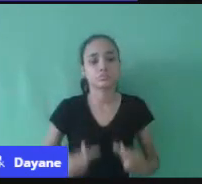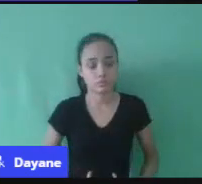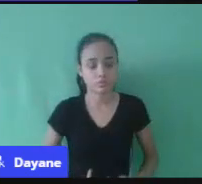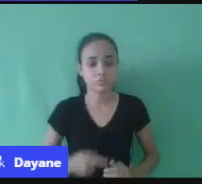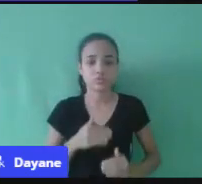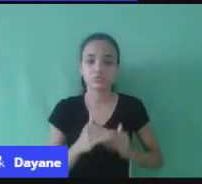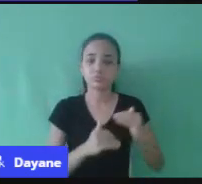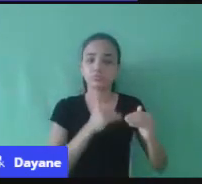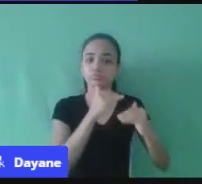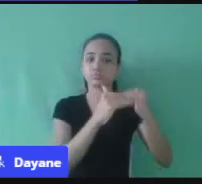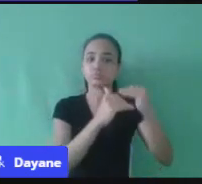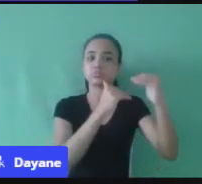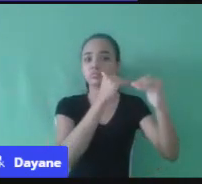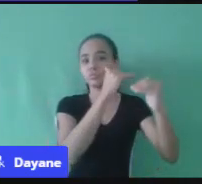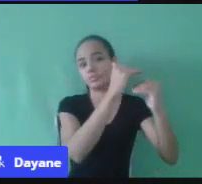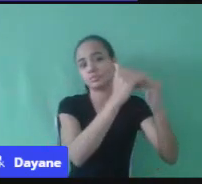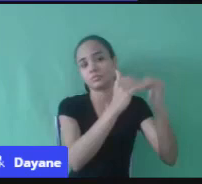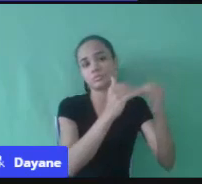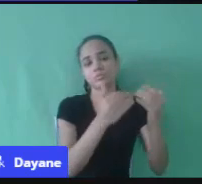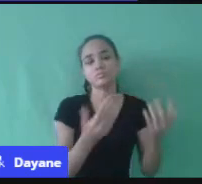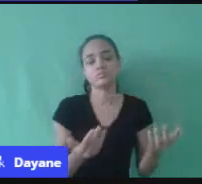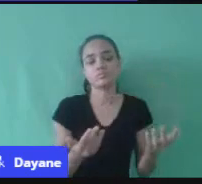Vamos lá?